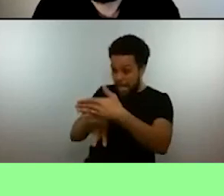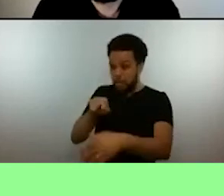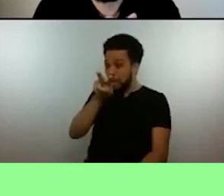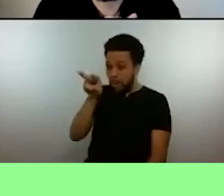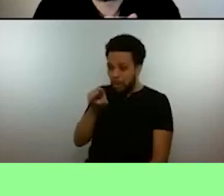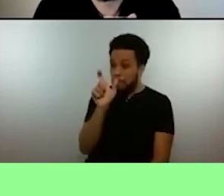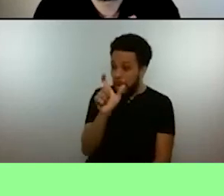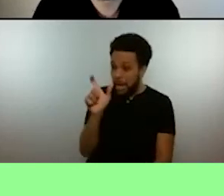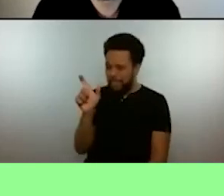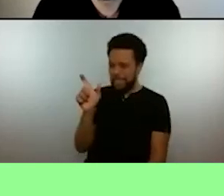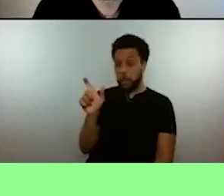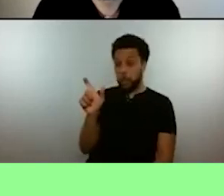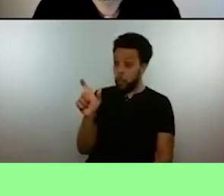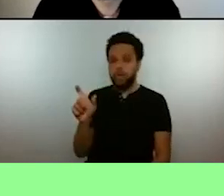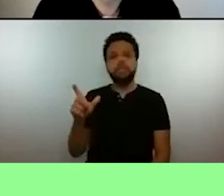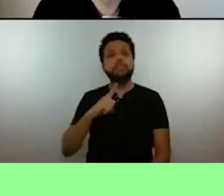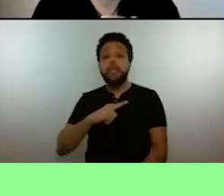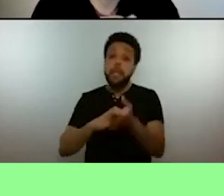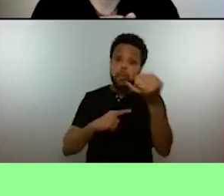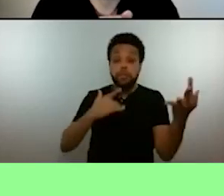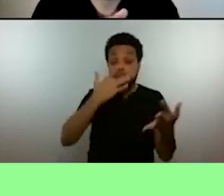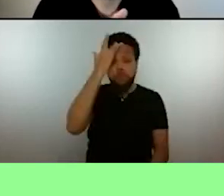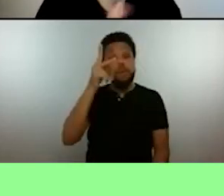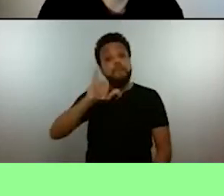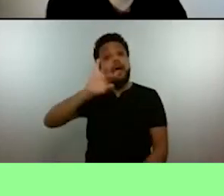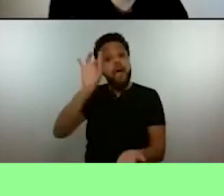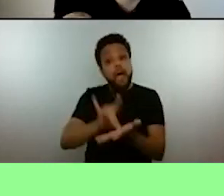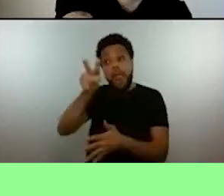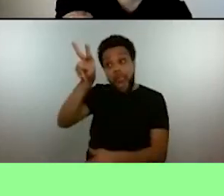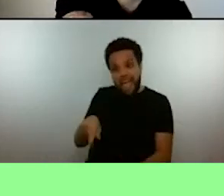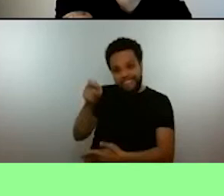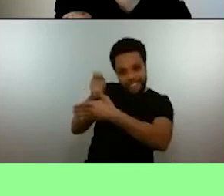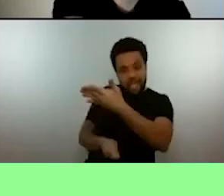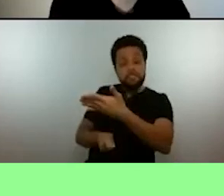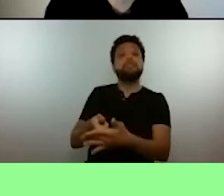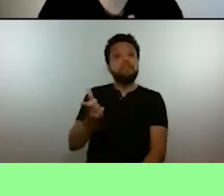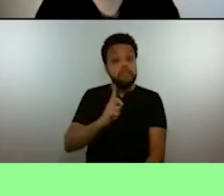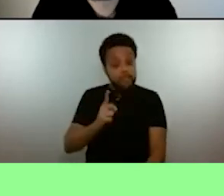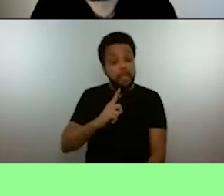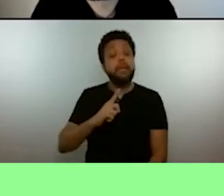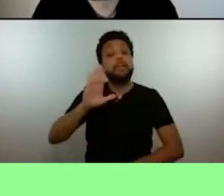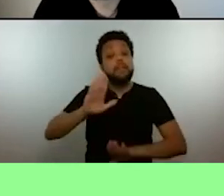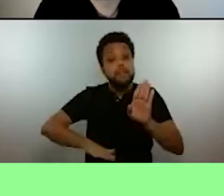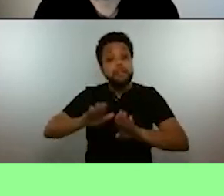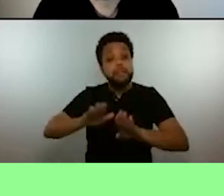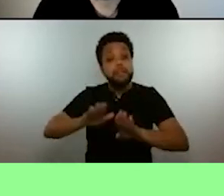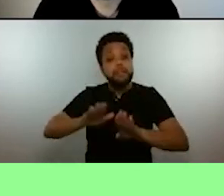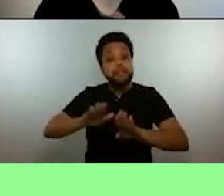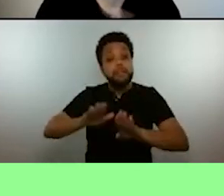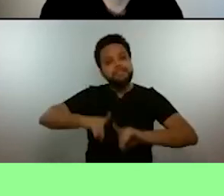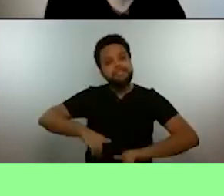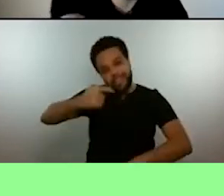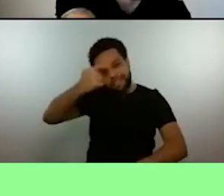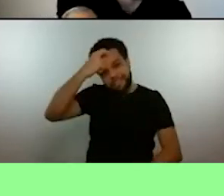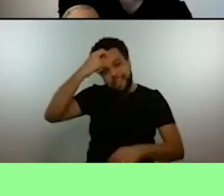pessoas de fato que vão ler aquele texto e são pessoas que têm algum tipo de deficiência cognitiva que vai